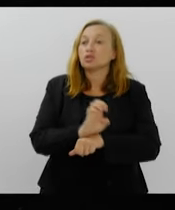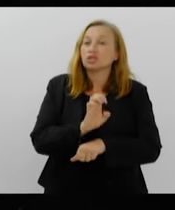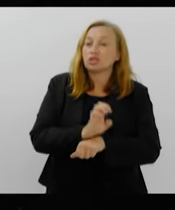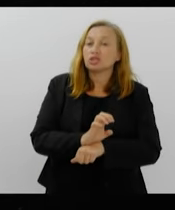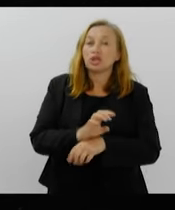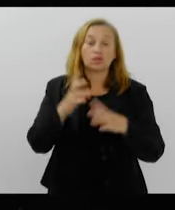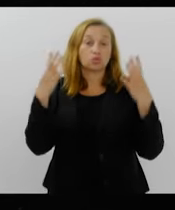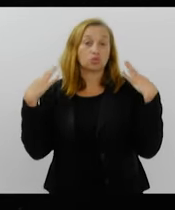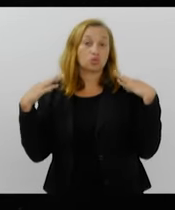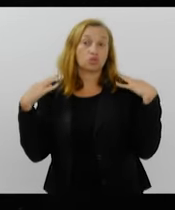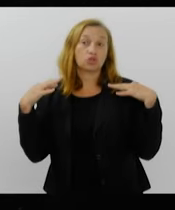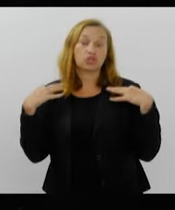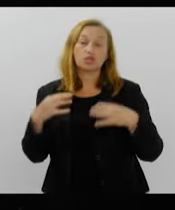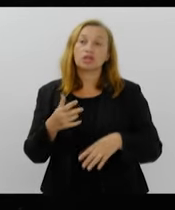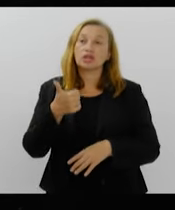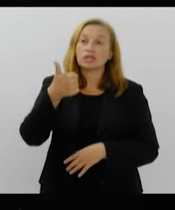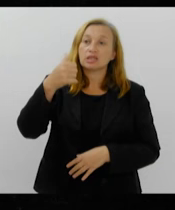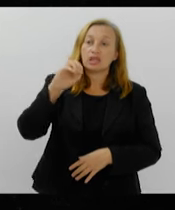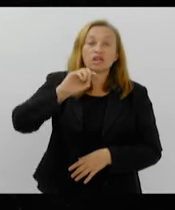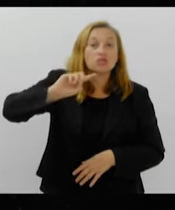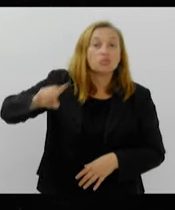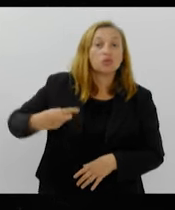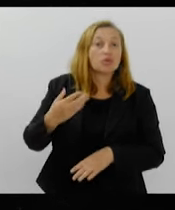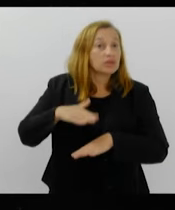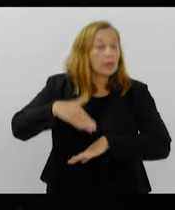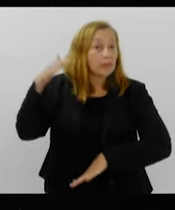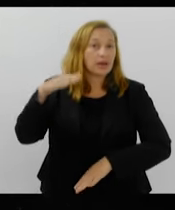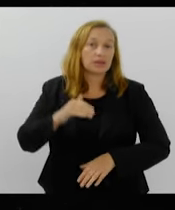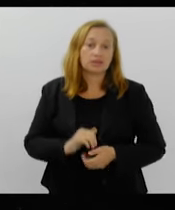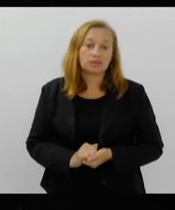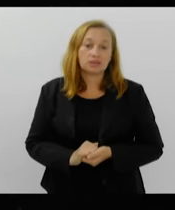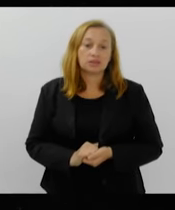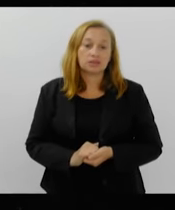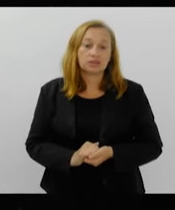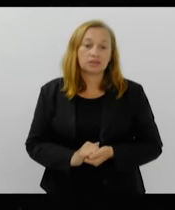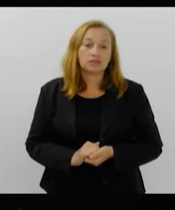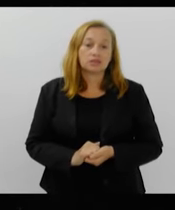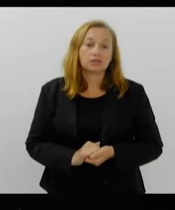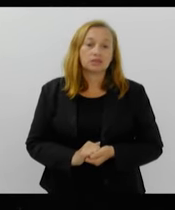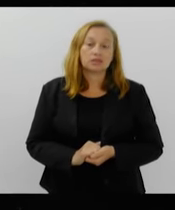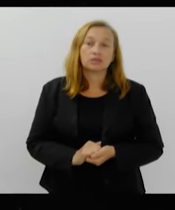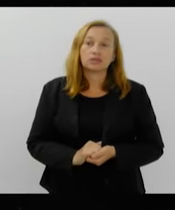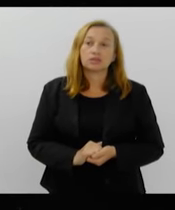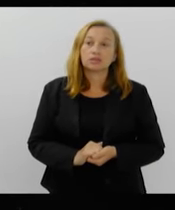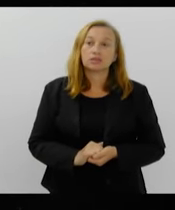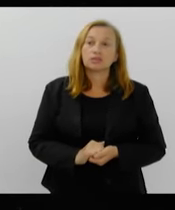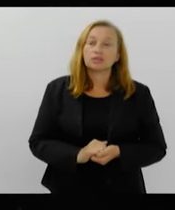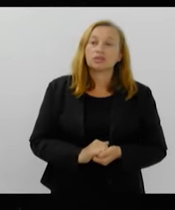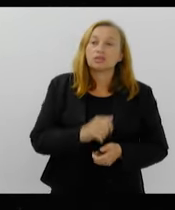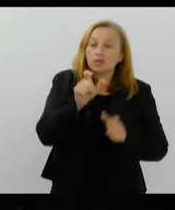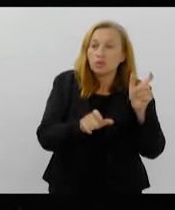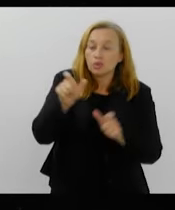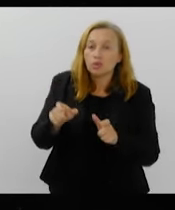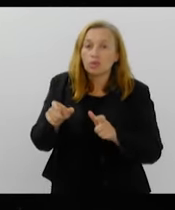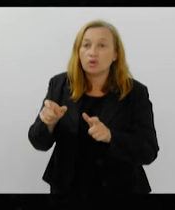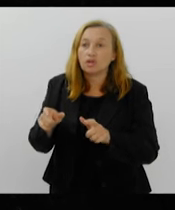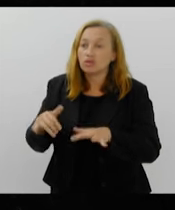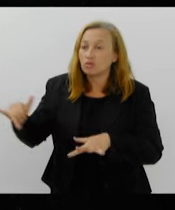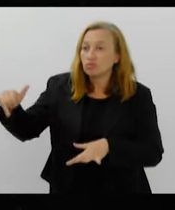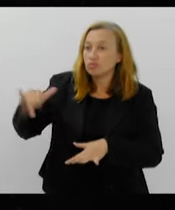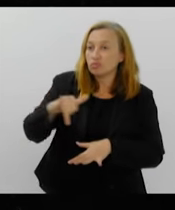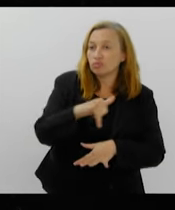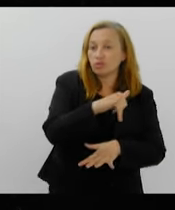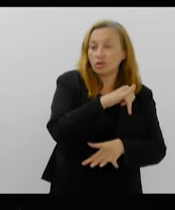turismo foram 10 milhões a mais de passageiros viajando andando de avião por todo o